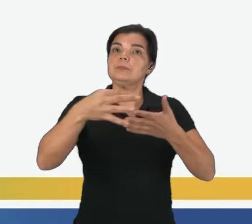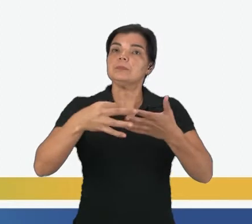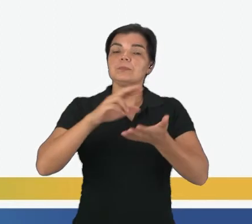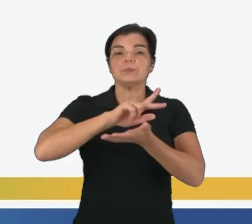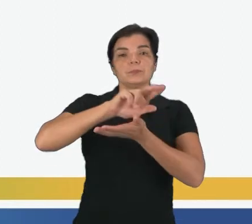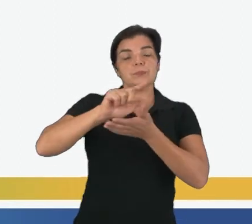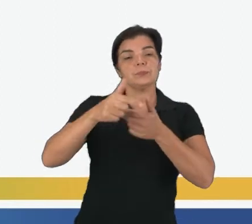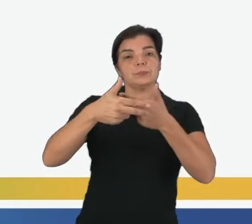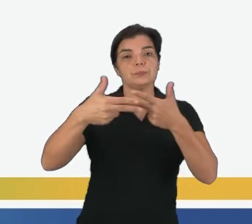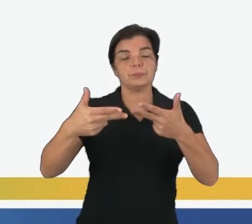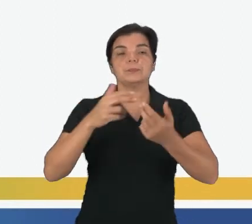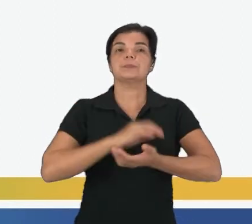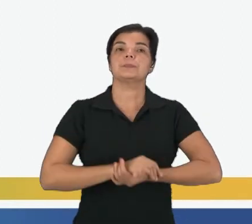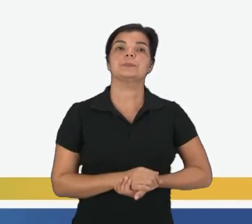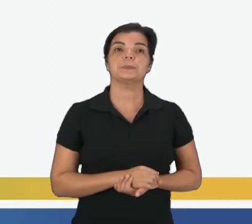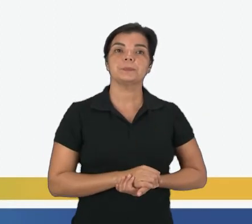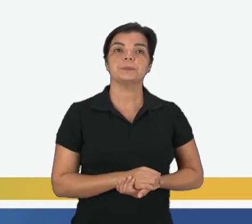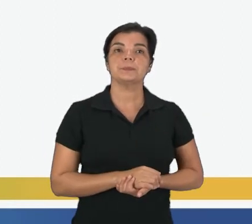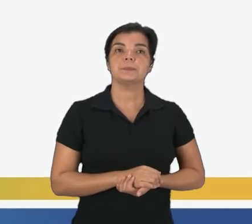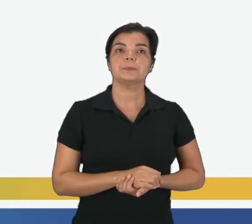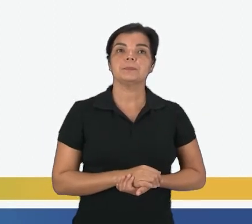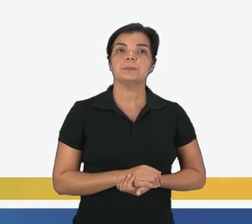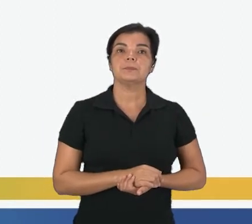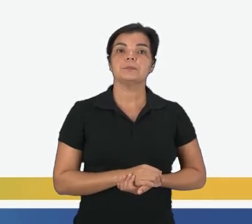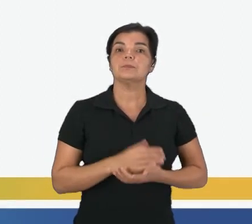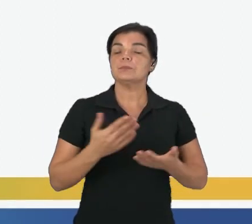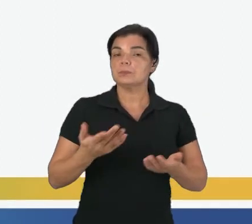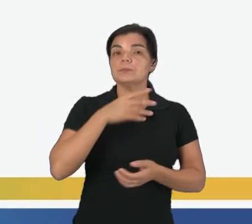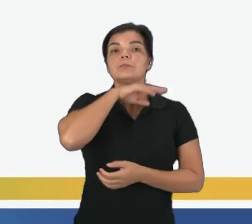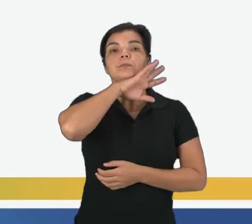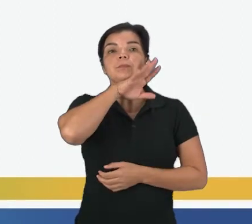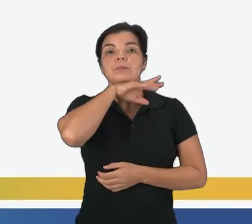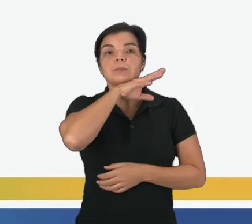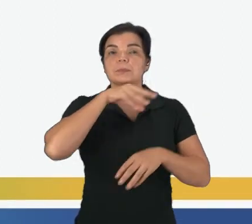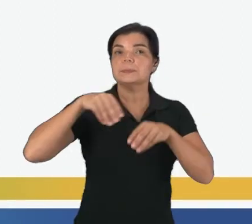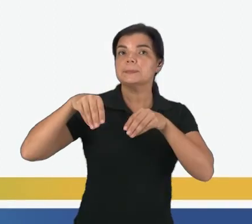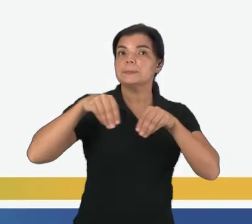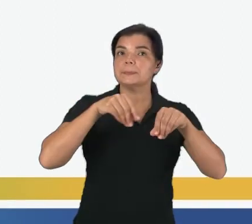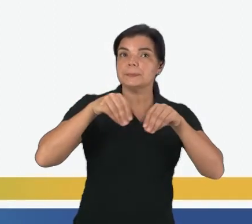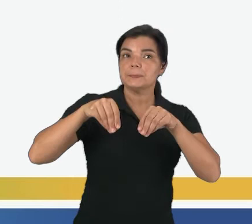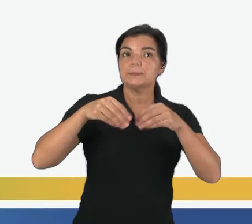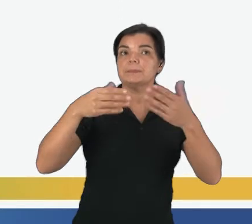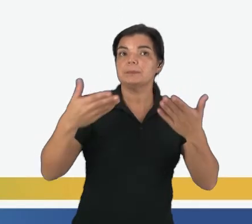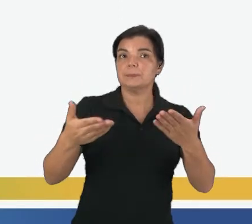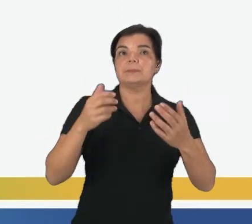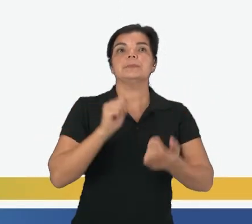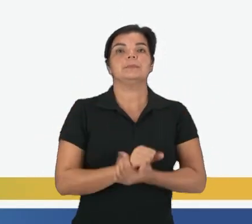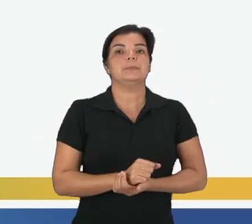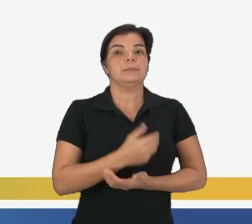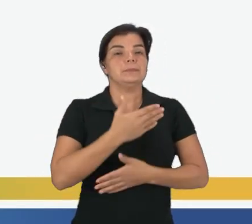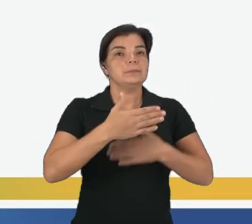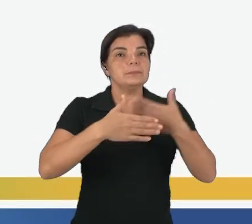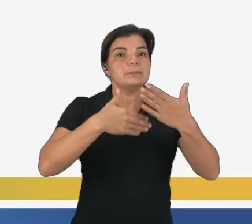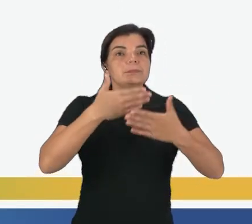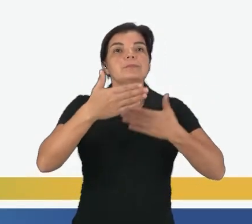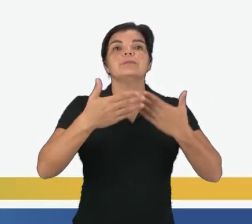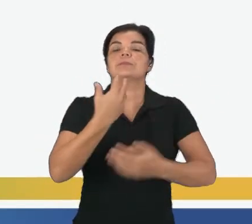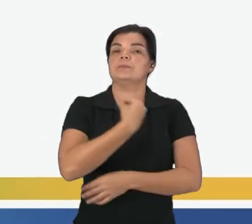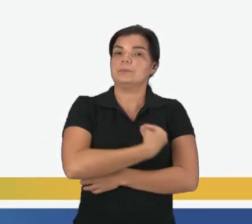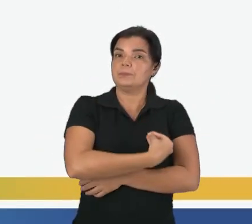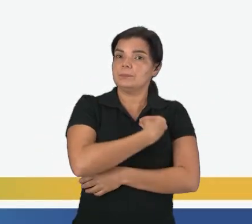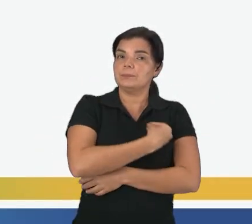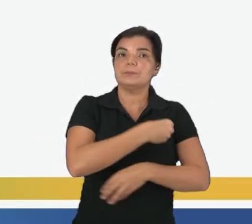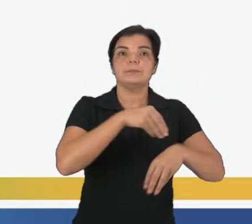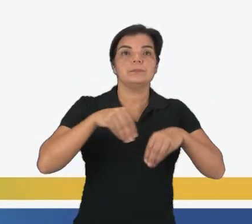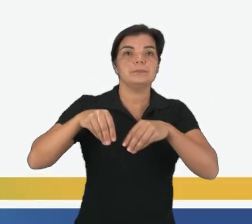e vários outros aspectos, certo? Os animais terrestres são, então, aqueles que se